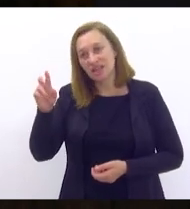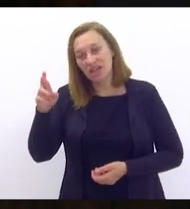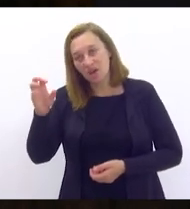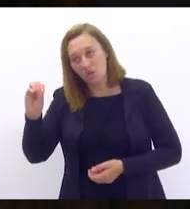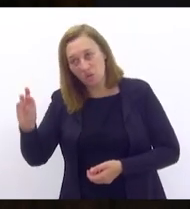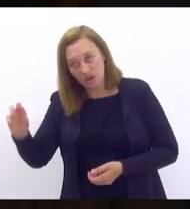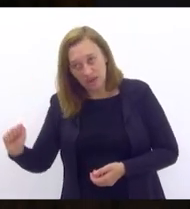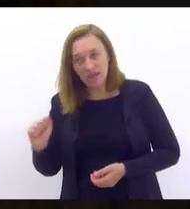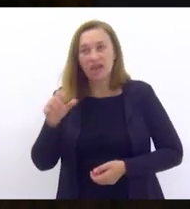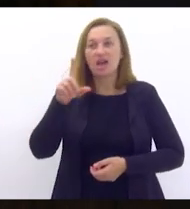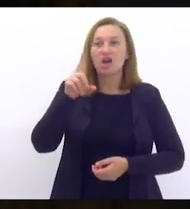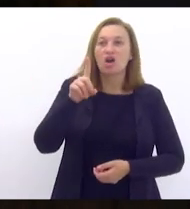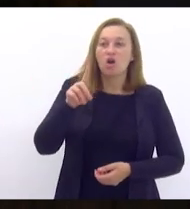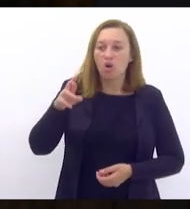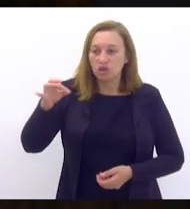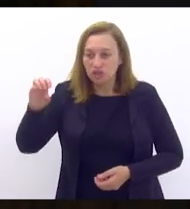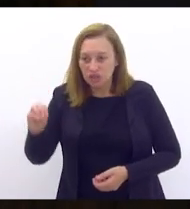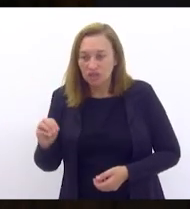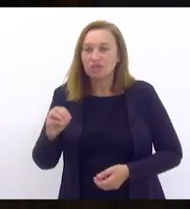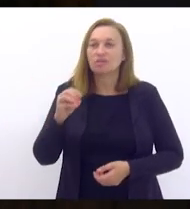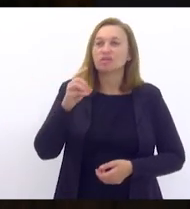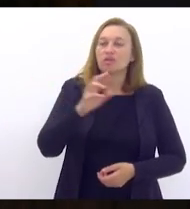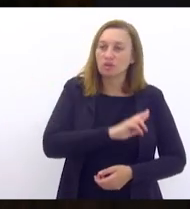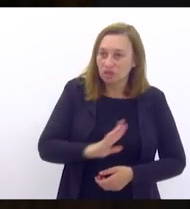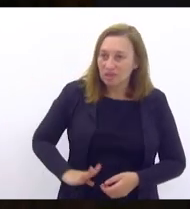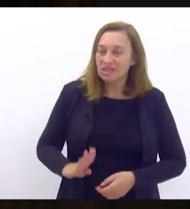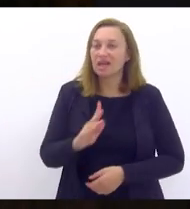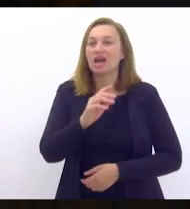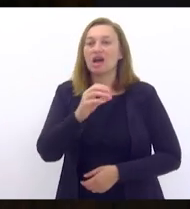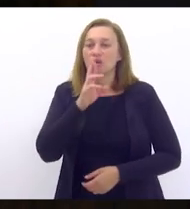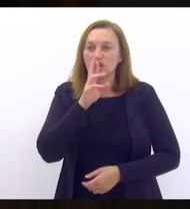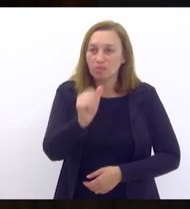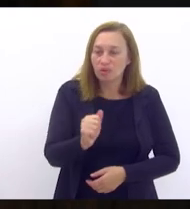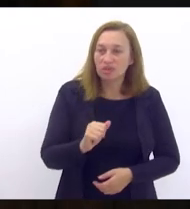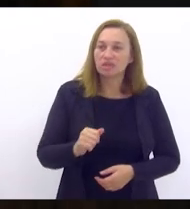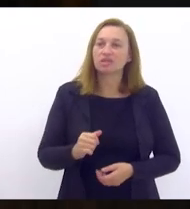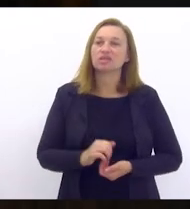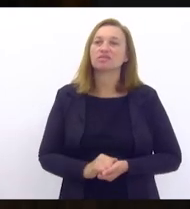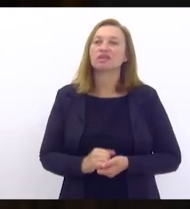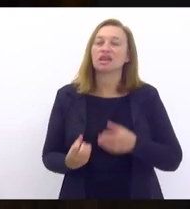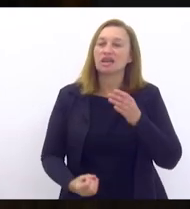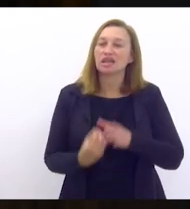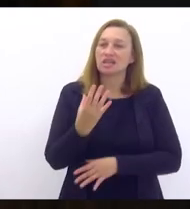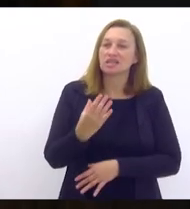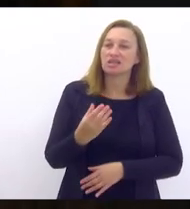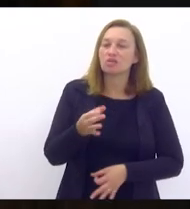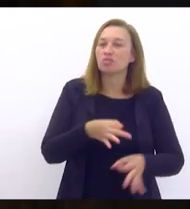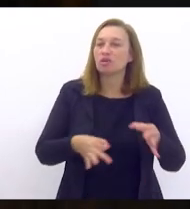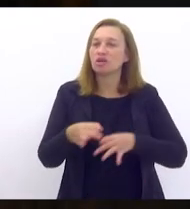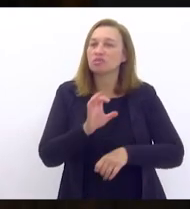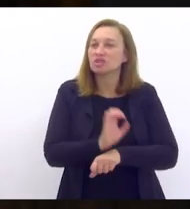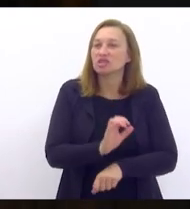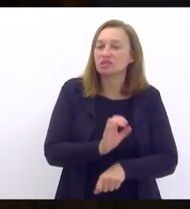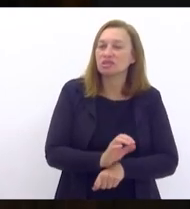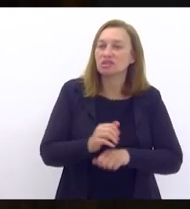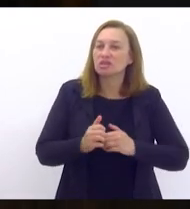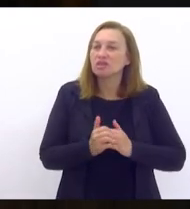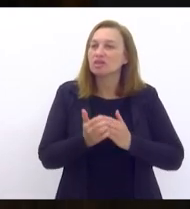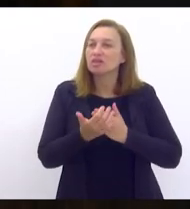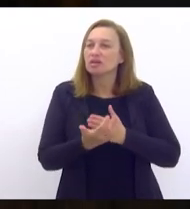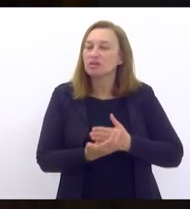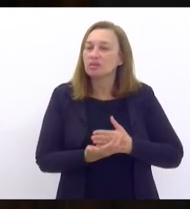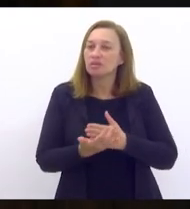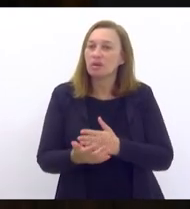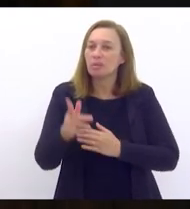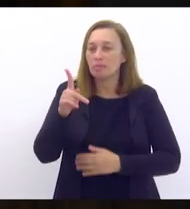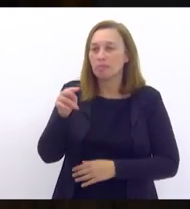Alan Lopes, Rodrigo Bacelar, Carla Machado, Rodrigo Amorim, que estabelece diretrizes para a criação do Programa Estadual de Acompanhamento de